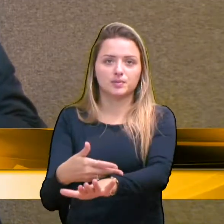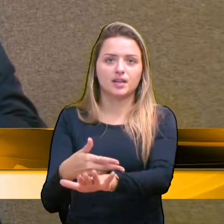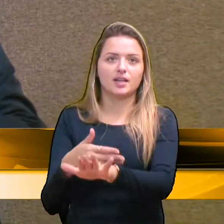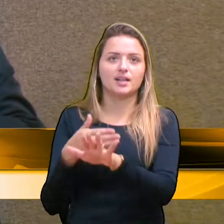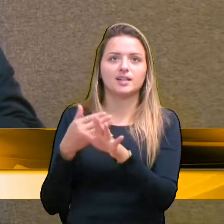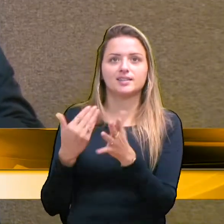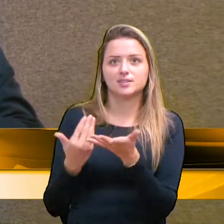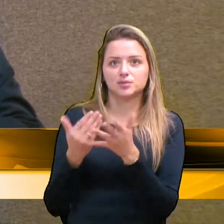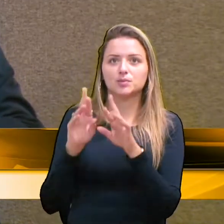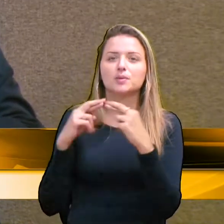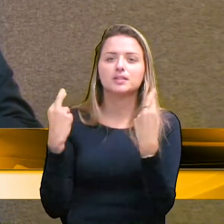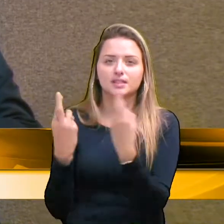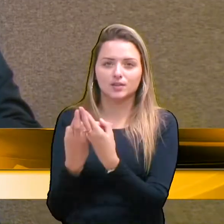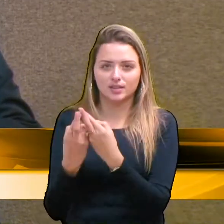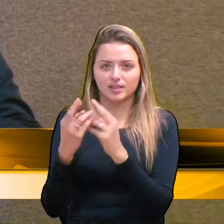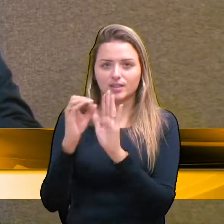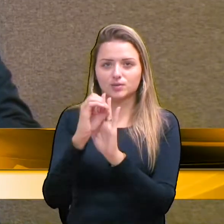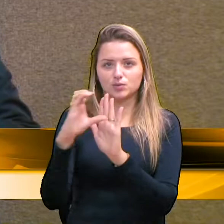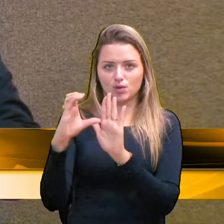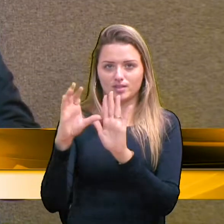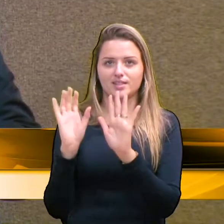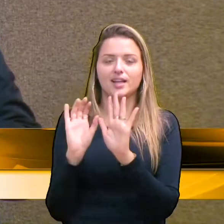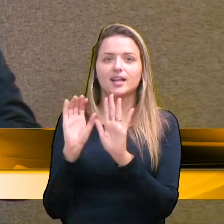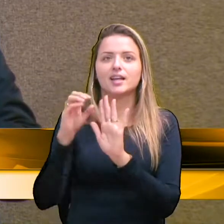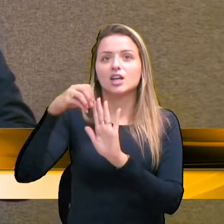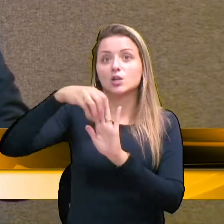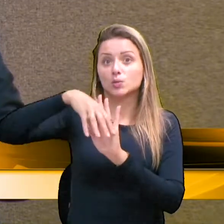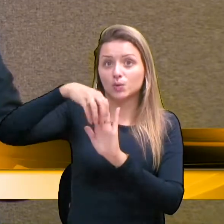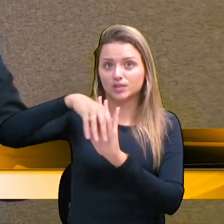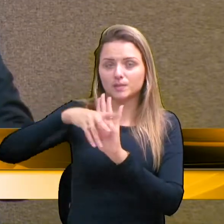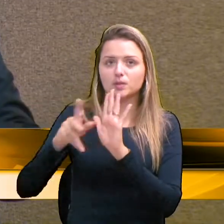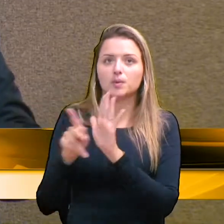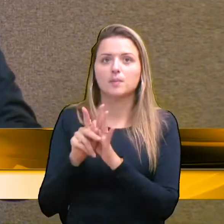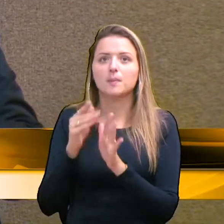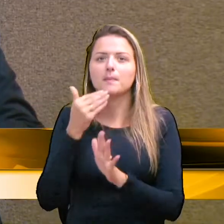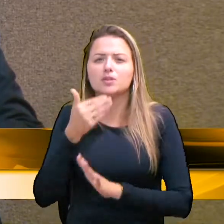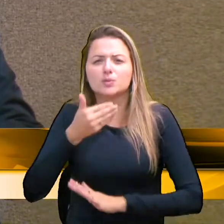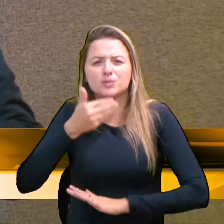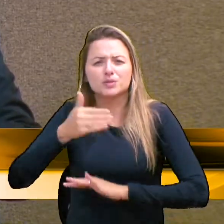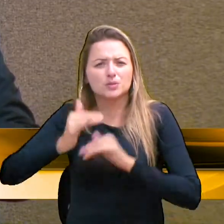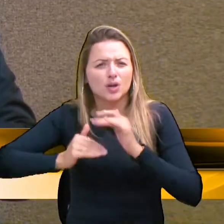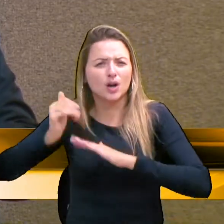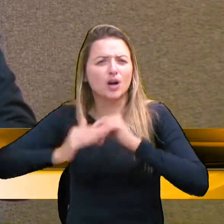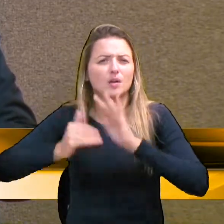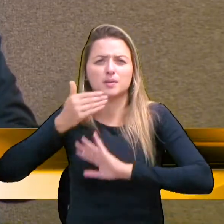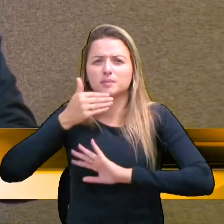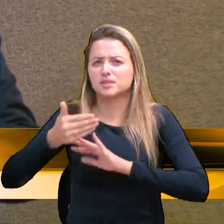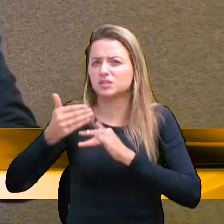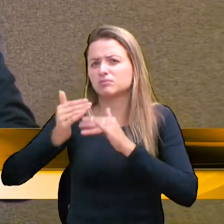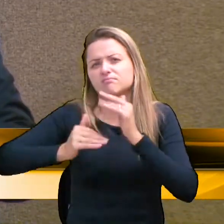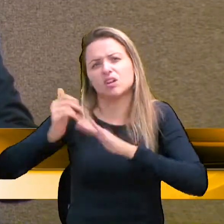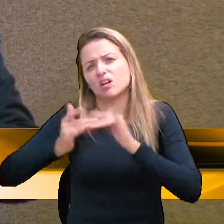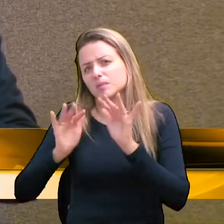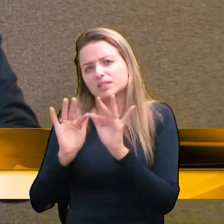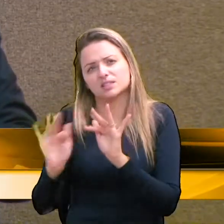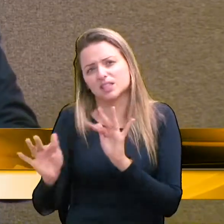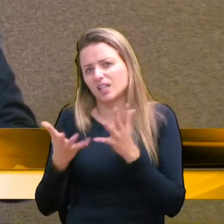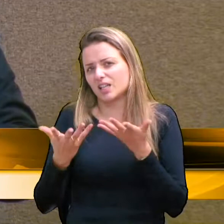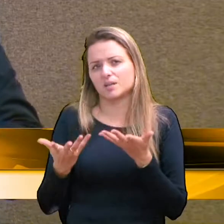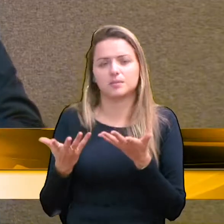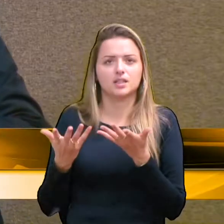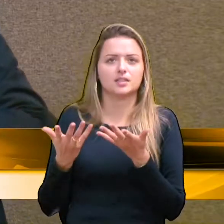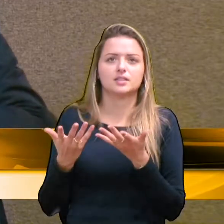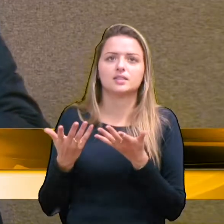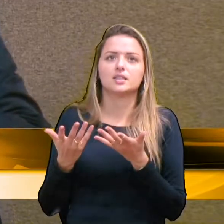então o que se percebeu ali foi muitas demandas específicas de obras, pequenas obras, demandas do dia a dia,